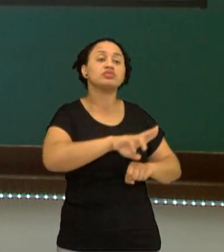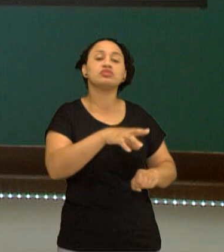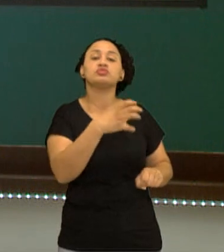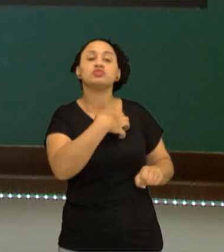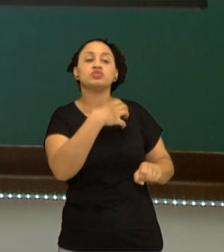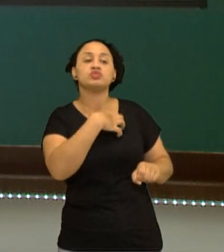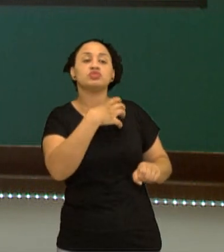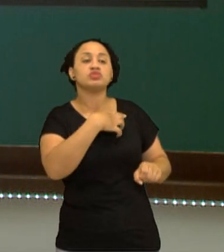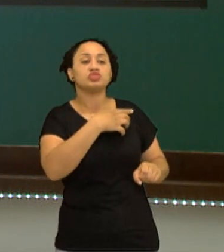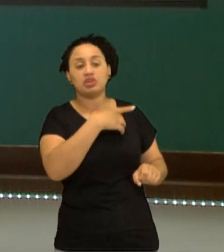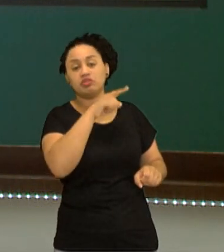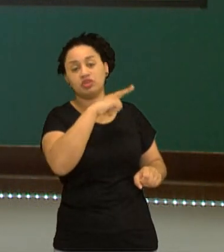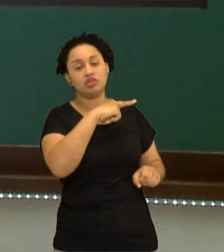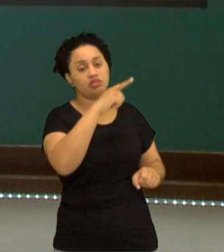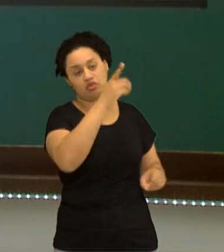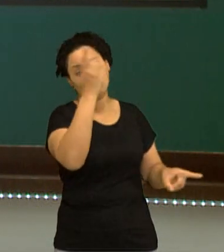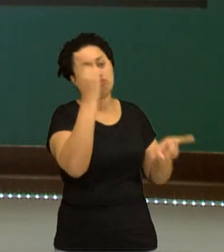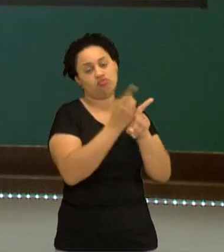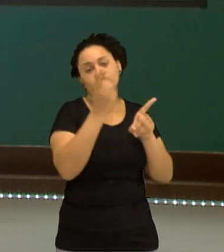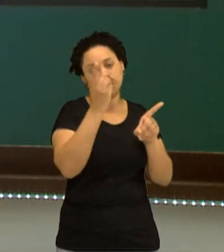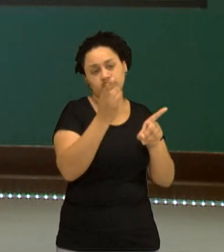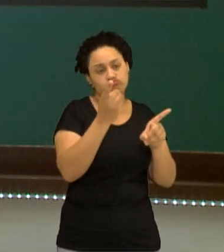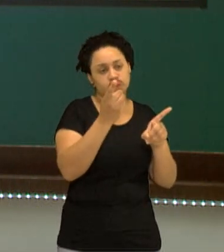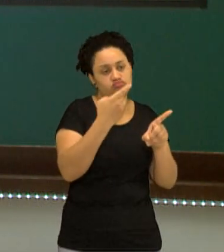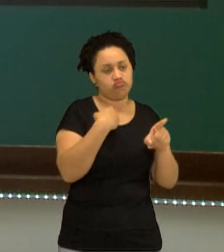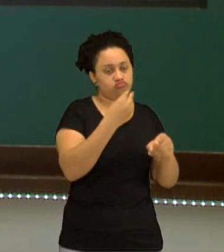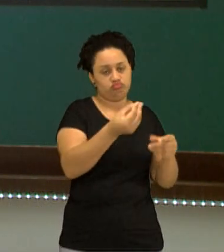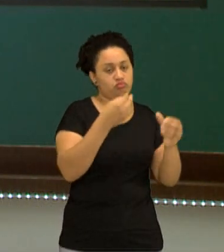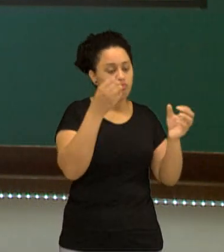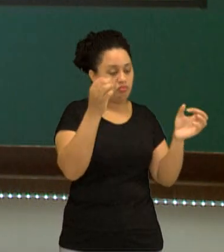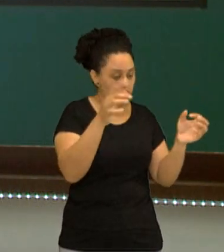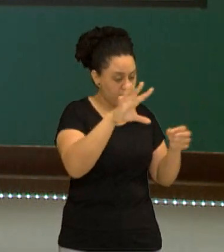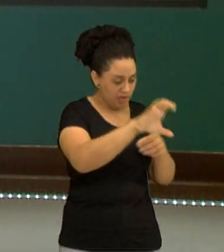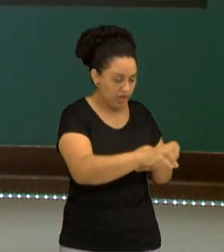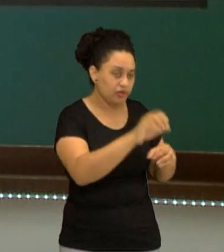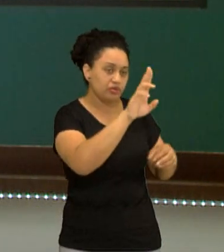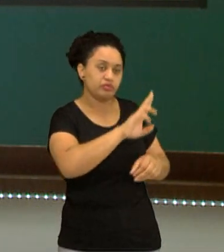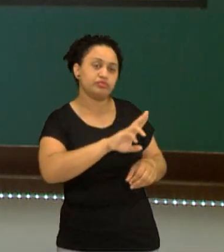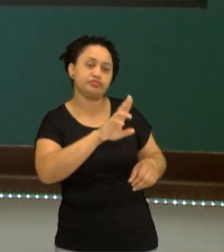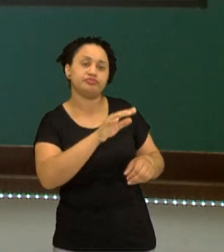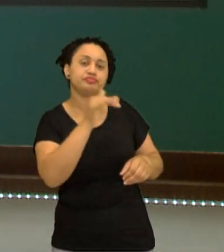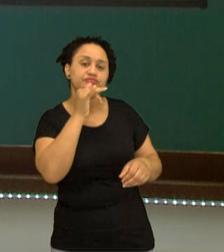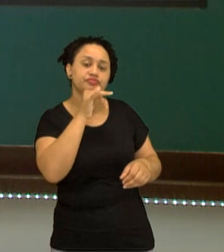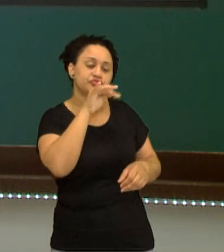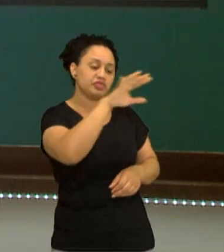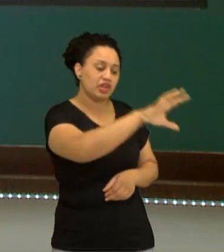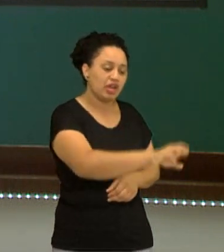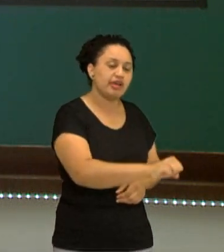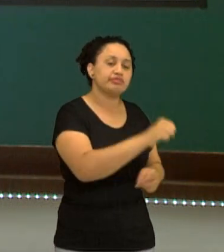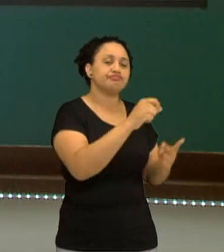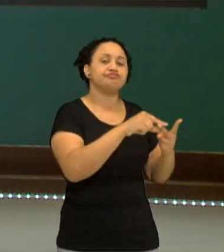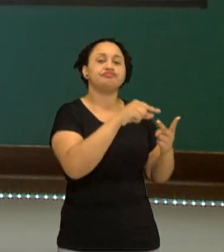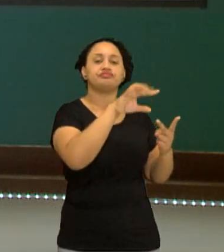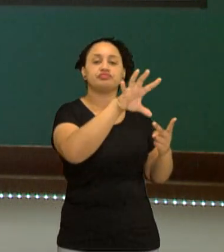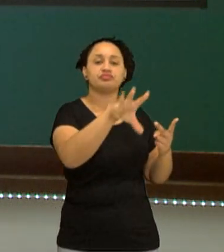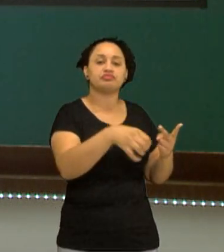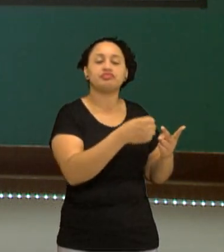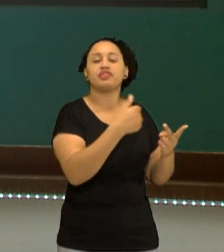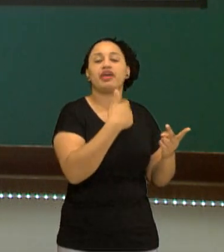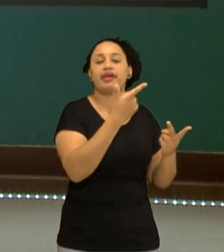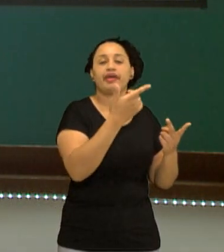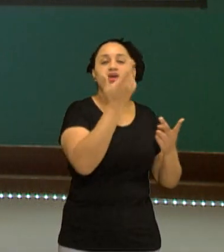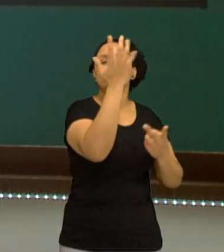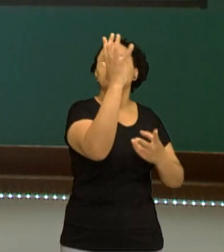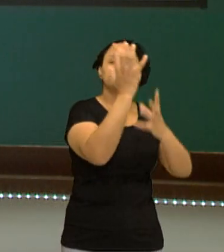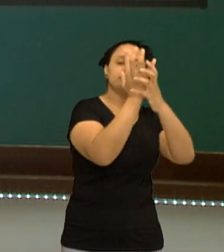utilizamos diretamente como a natureza nos oferece. Eu vou lá, colho, cato,